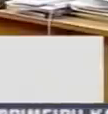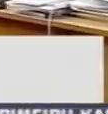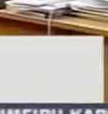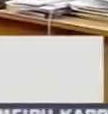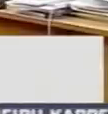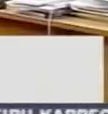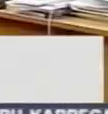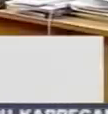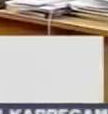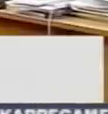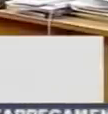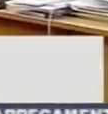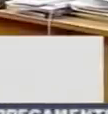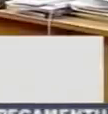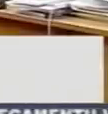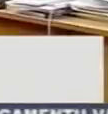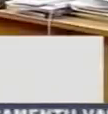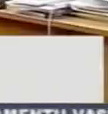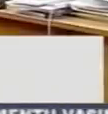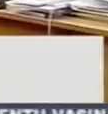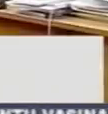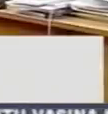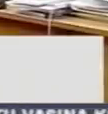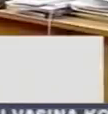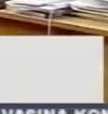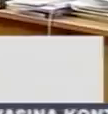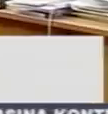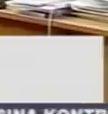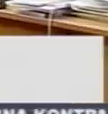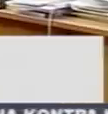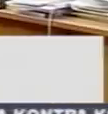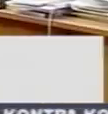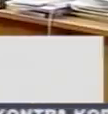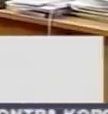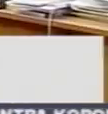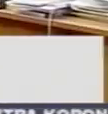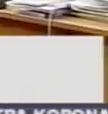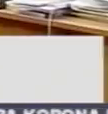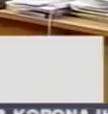e a plenária do Parlamento Nacional e a transmissão direta na BRTL transmite.